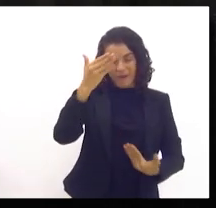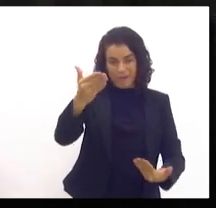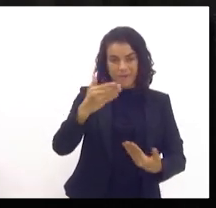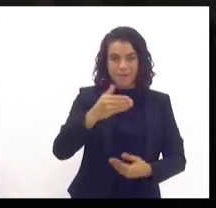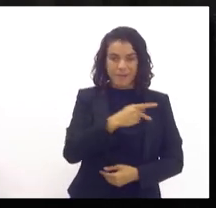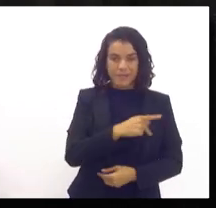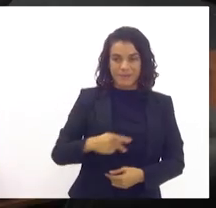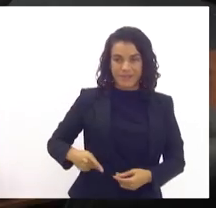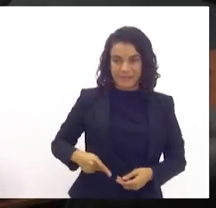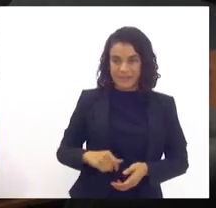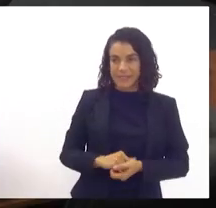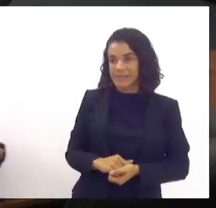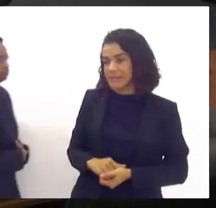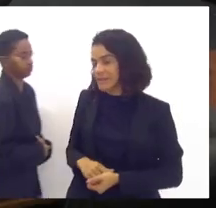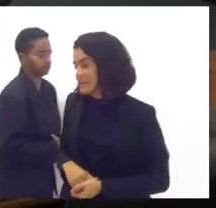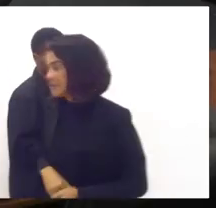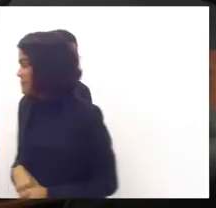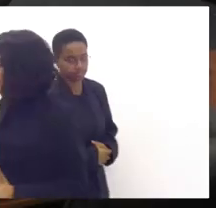senhor presidente.